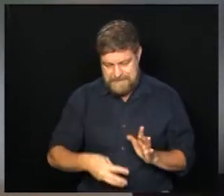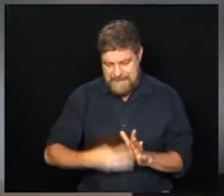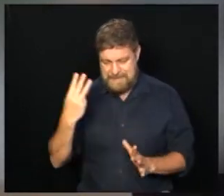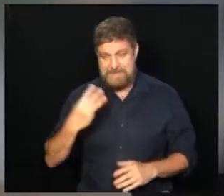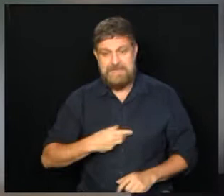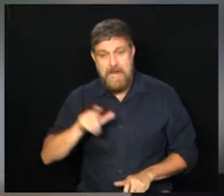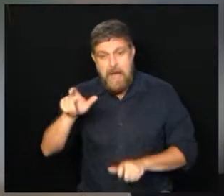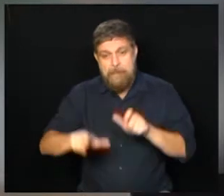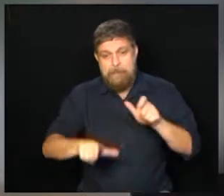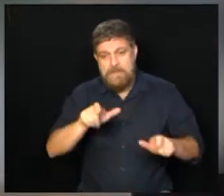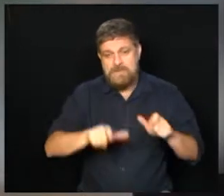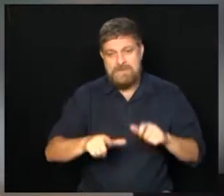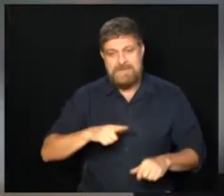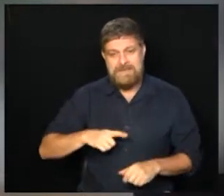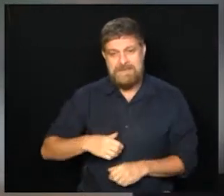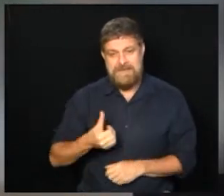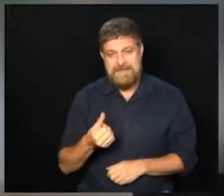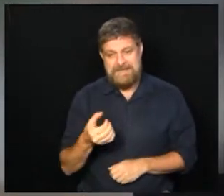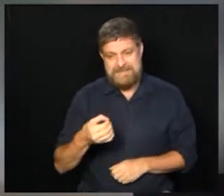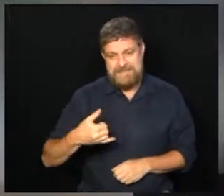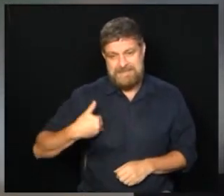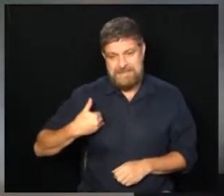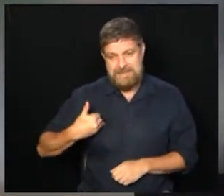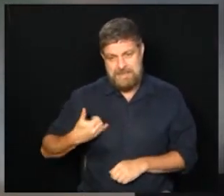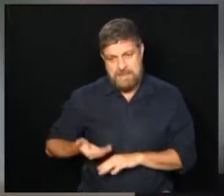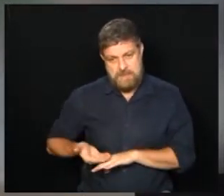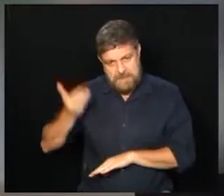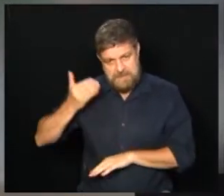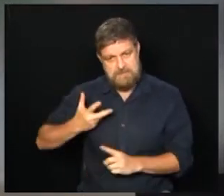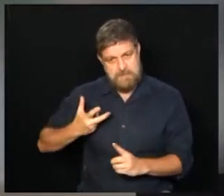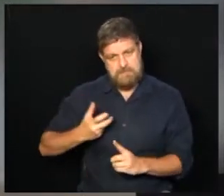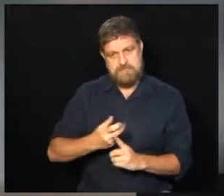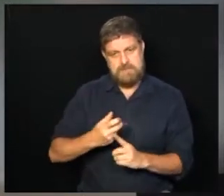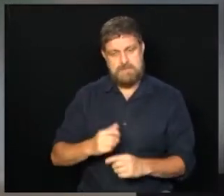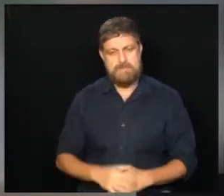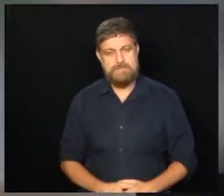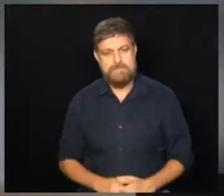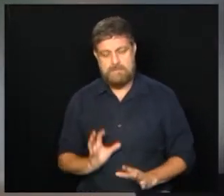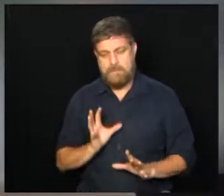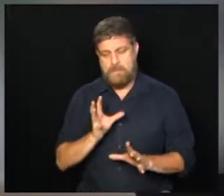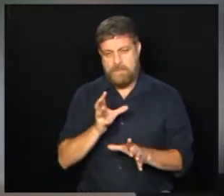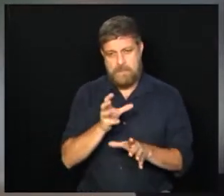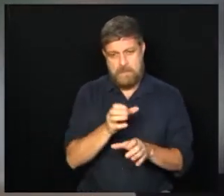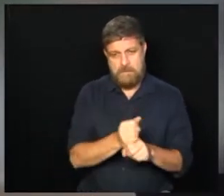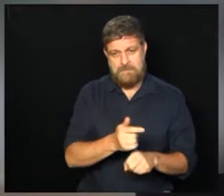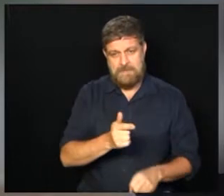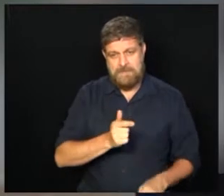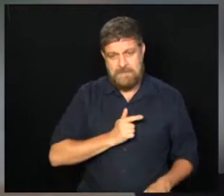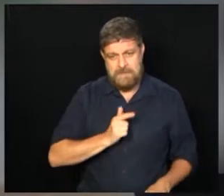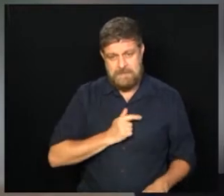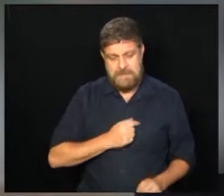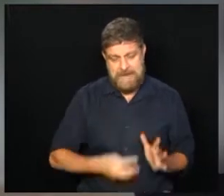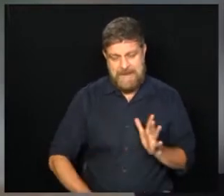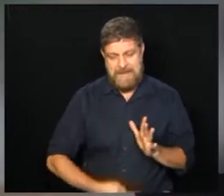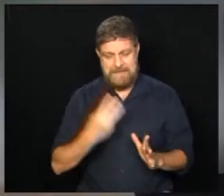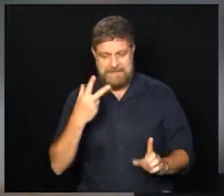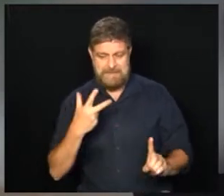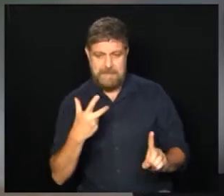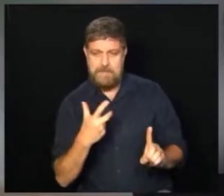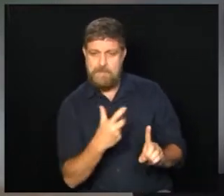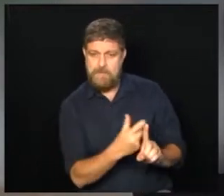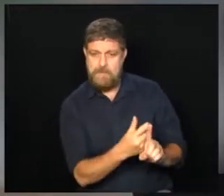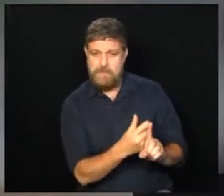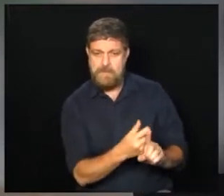para pessoas acima de 60 anos. No total, receberão doses adicionais da